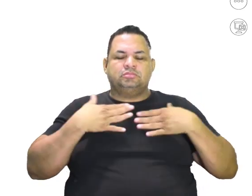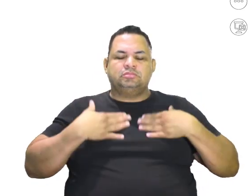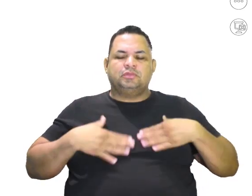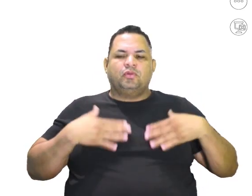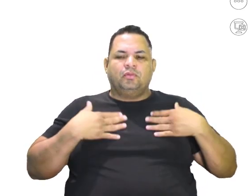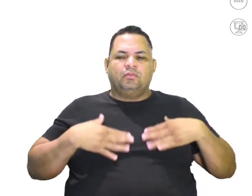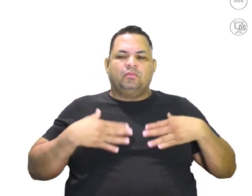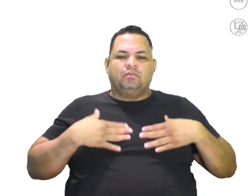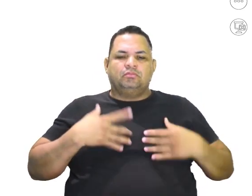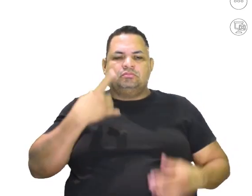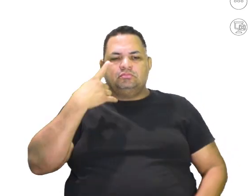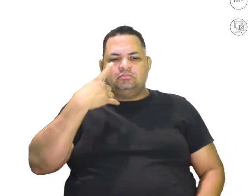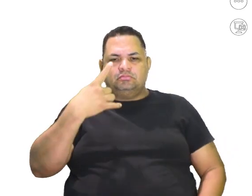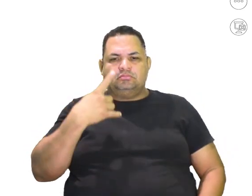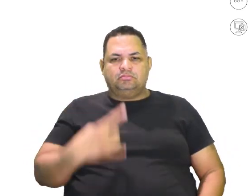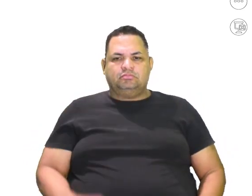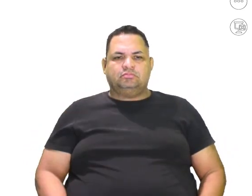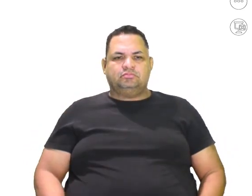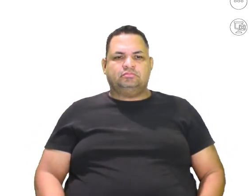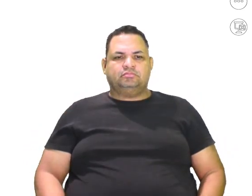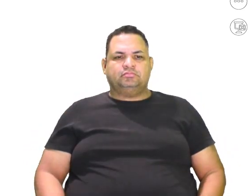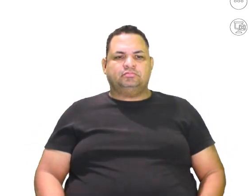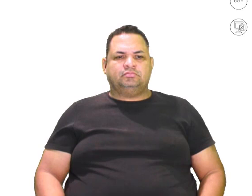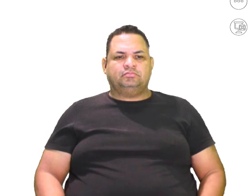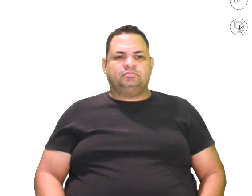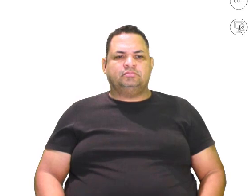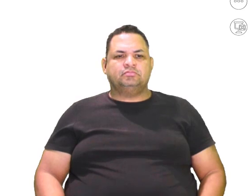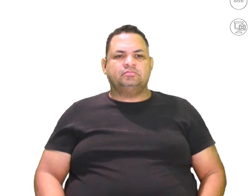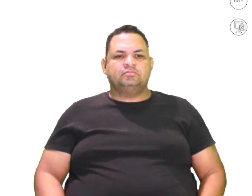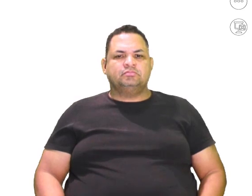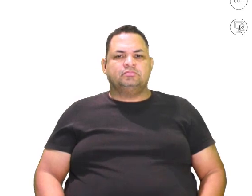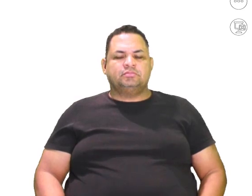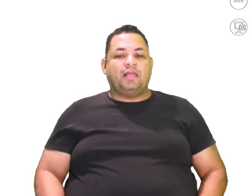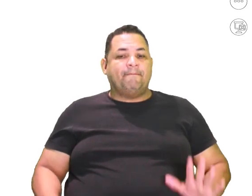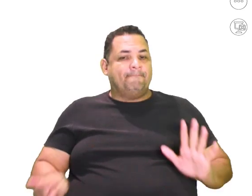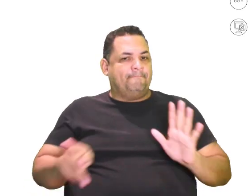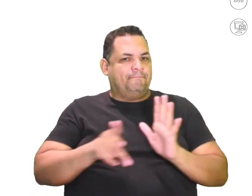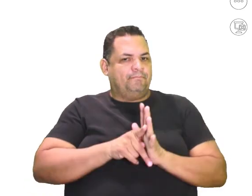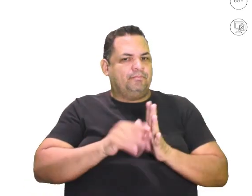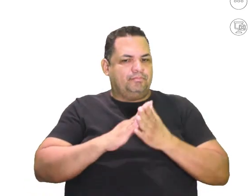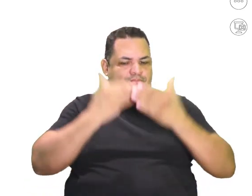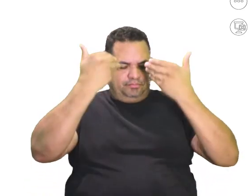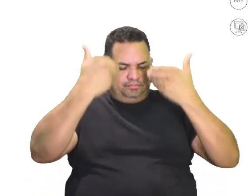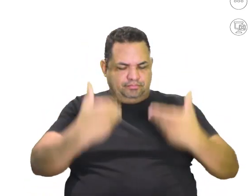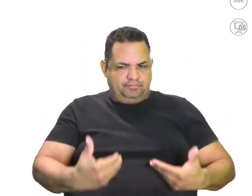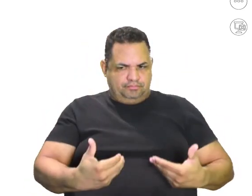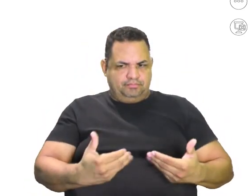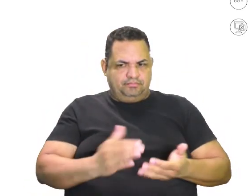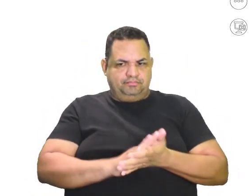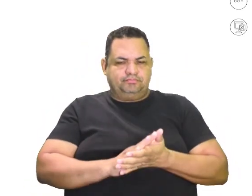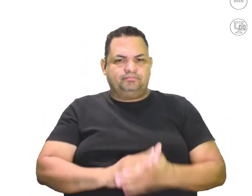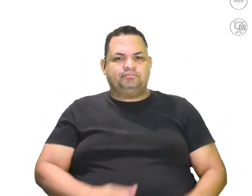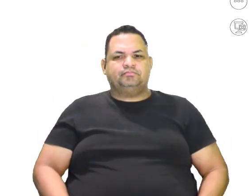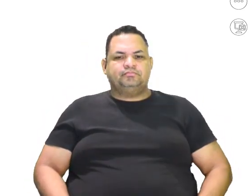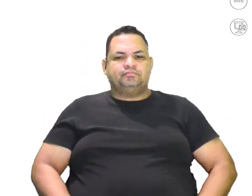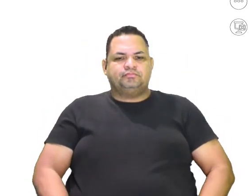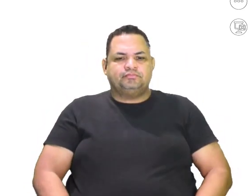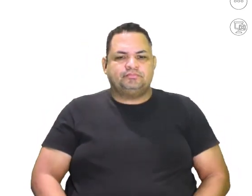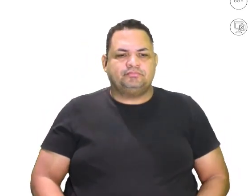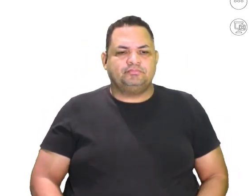esperto e tranquilo. Então uma figura típica, né? Então o Almeida Júnior